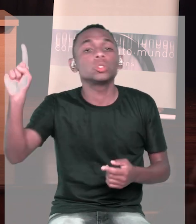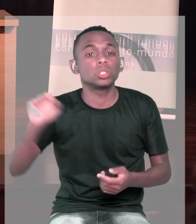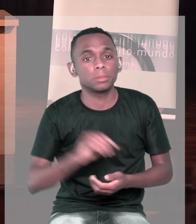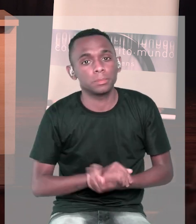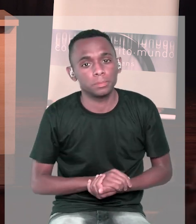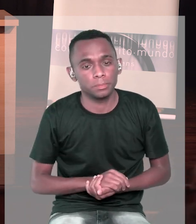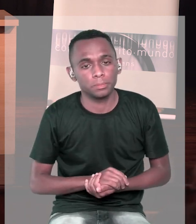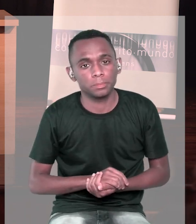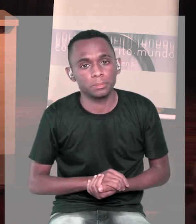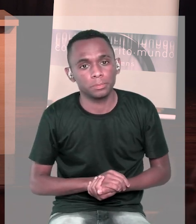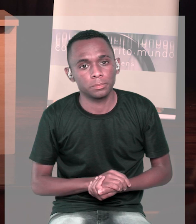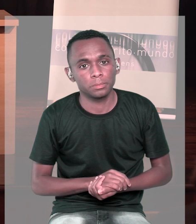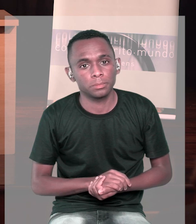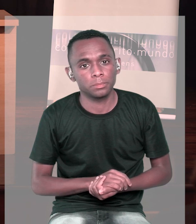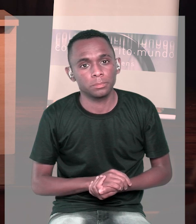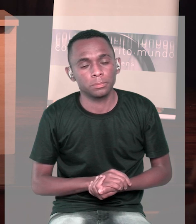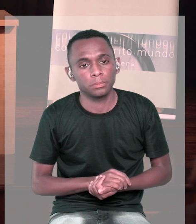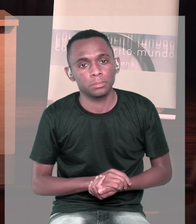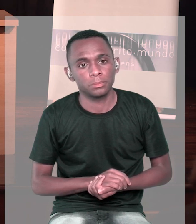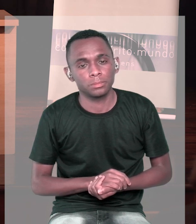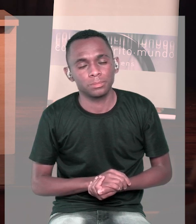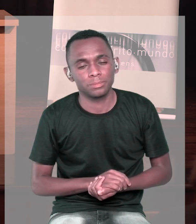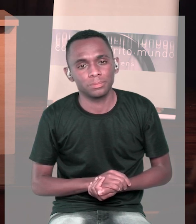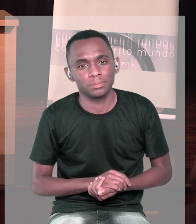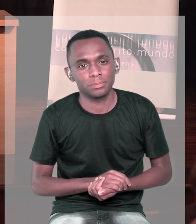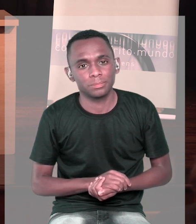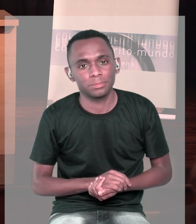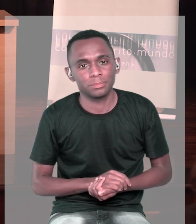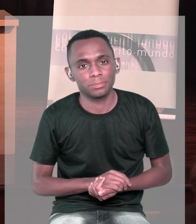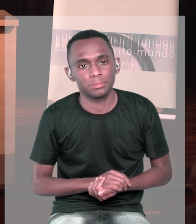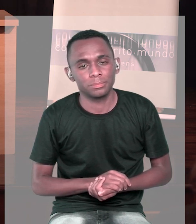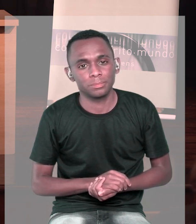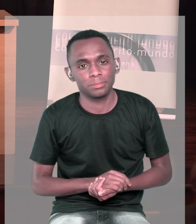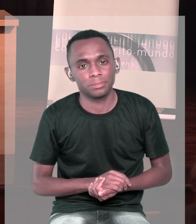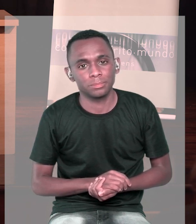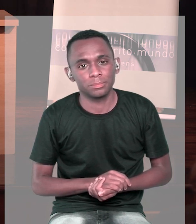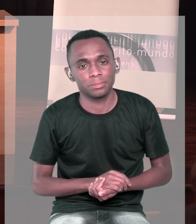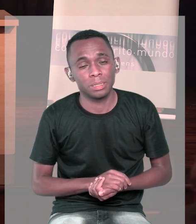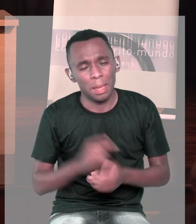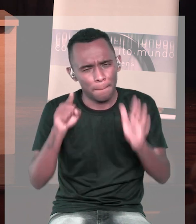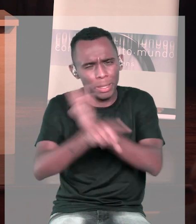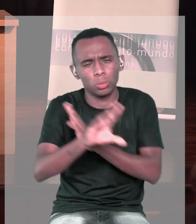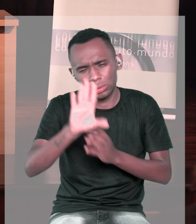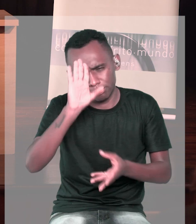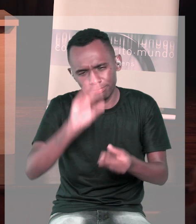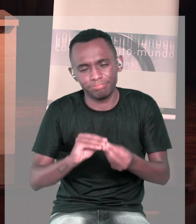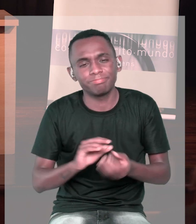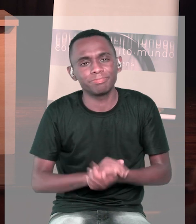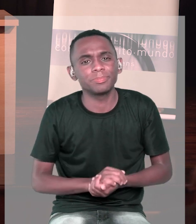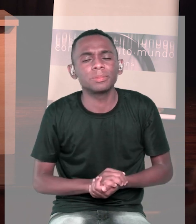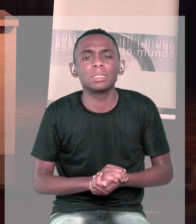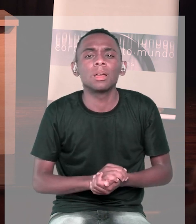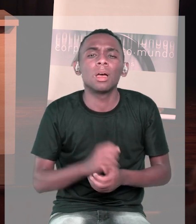plateia, uma espectadora assume o microfone para fazer uma pergunta. Boa noite. A pergunta vai ser curta, prometo.